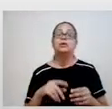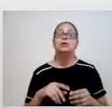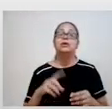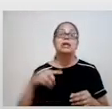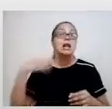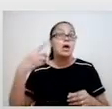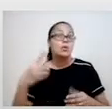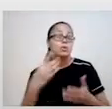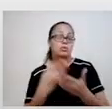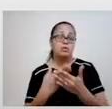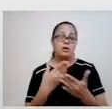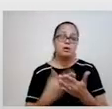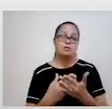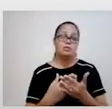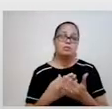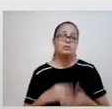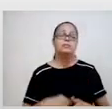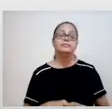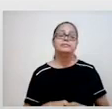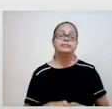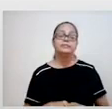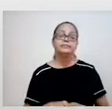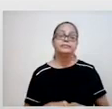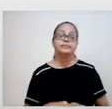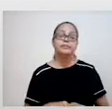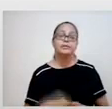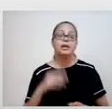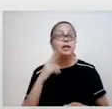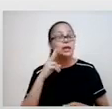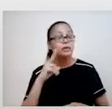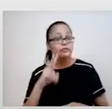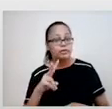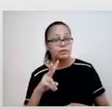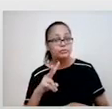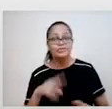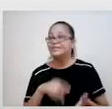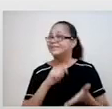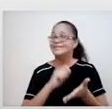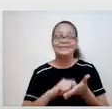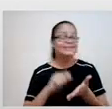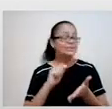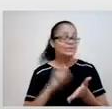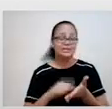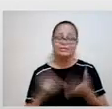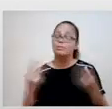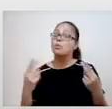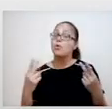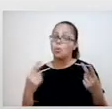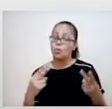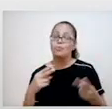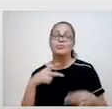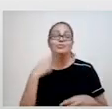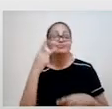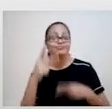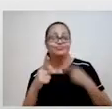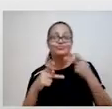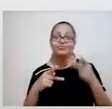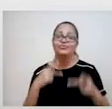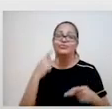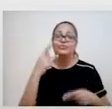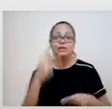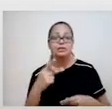falado da próxima vez, na próxima aula. E a gente viu que nós não escrevemos do jeito como nós falamos.